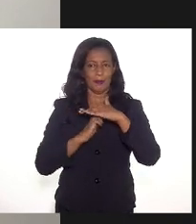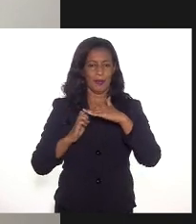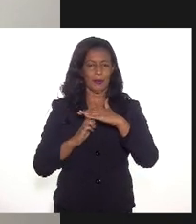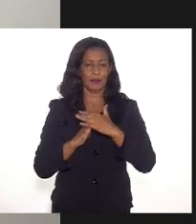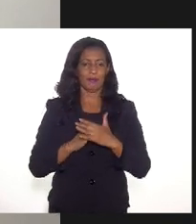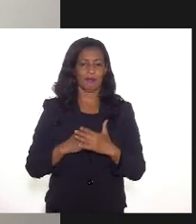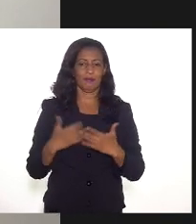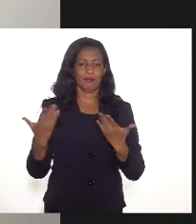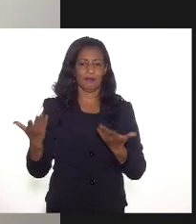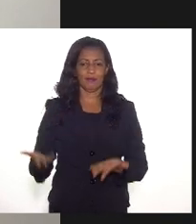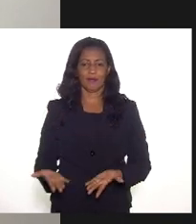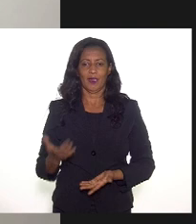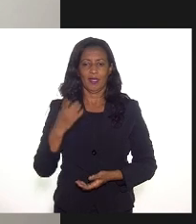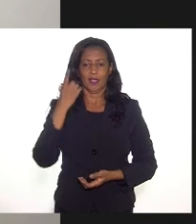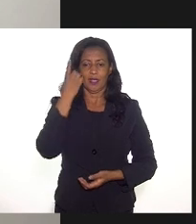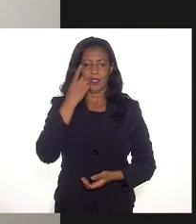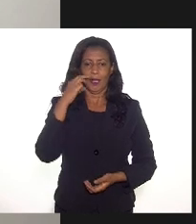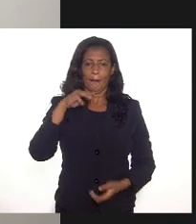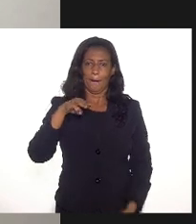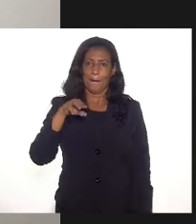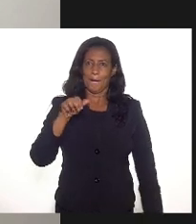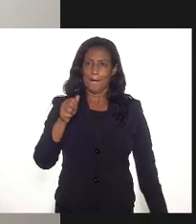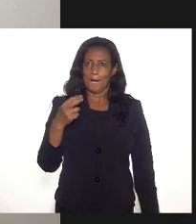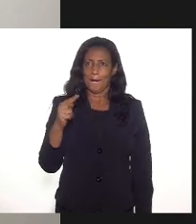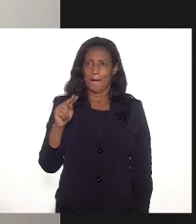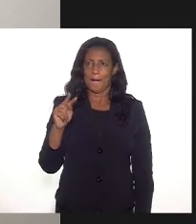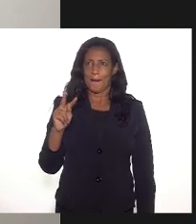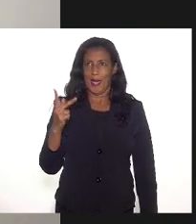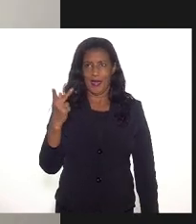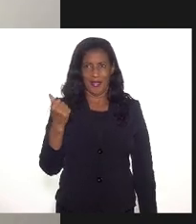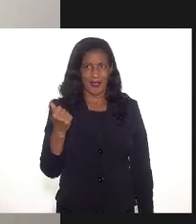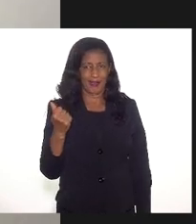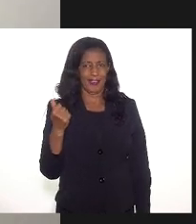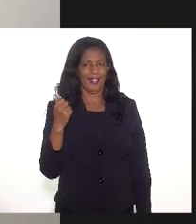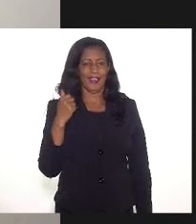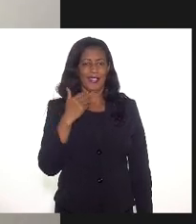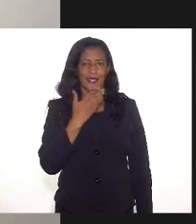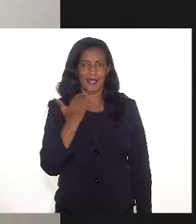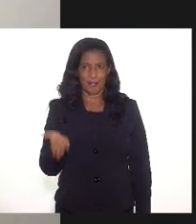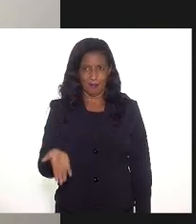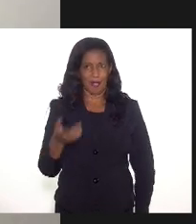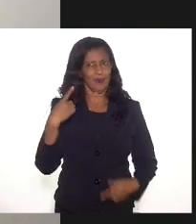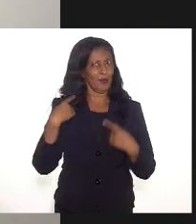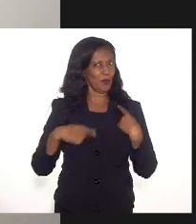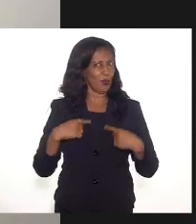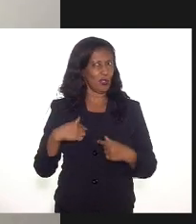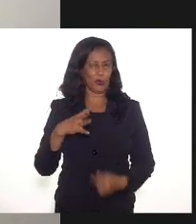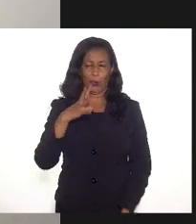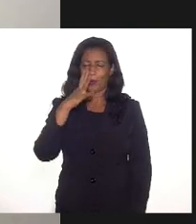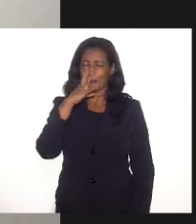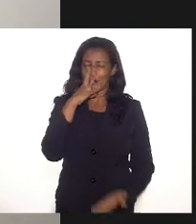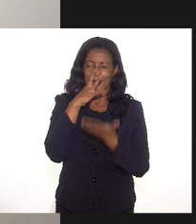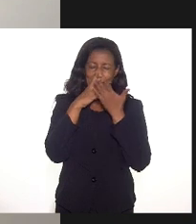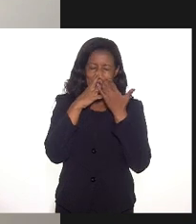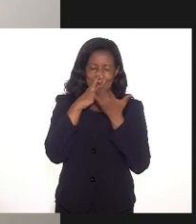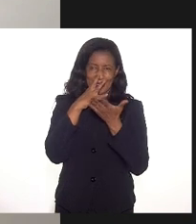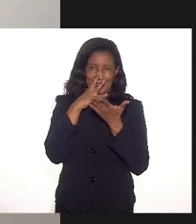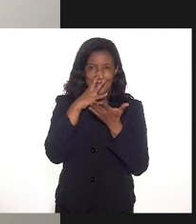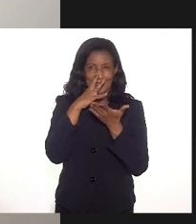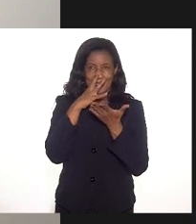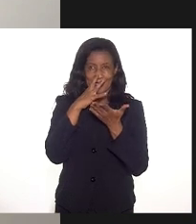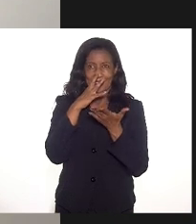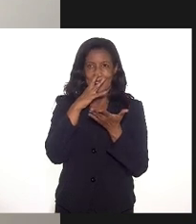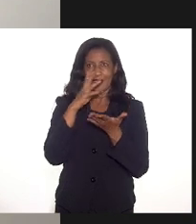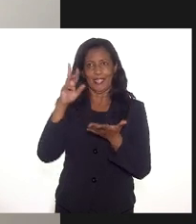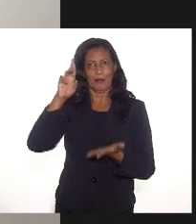aqui a nobre deputada Marta Rocha, que não é empreendedora, mas é uma política que eu admiro muito e a minha líder é